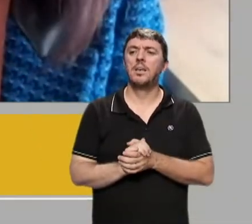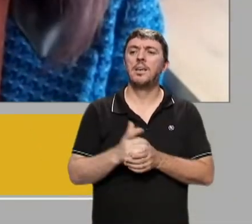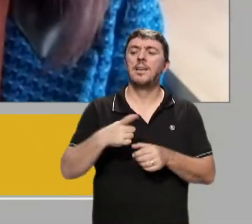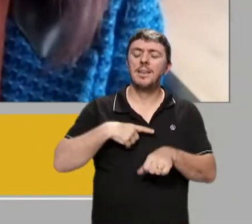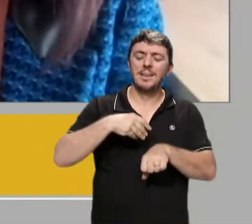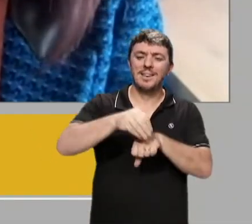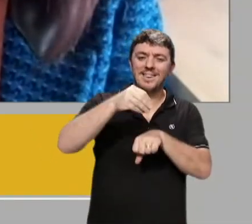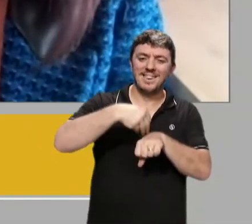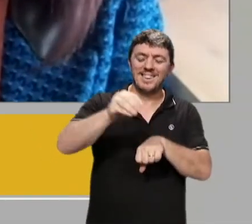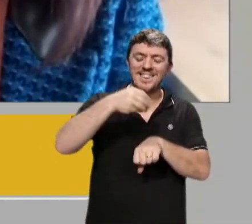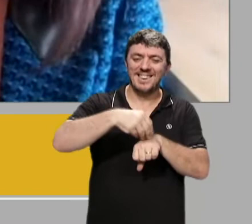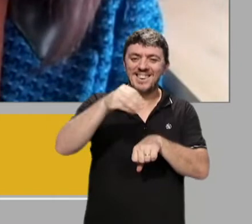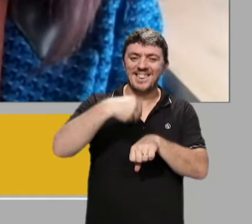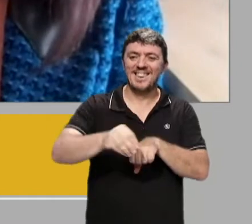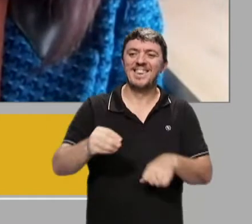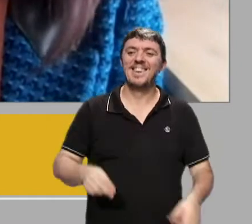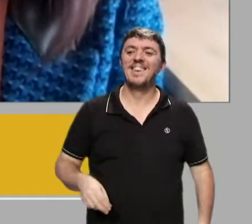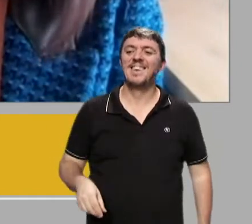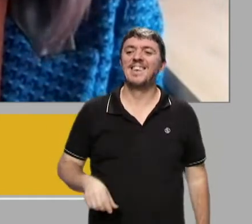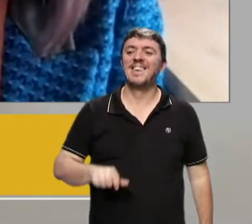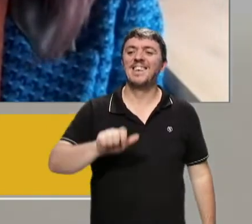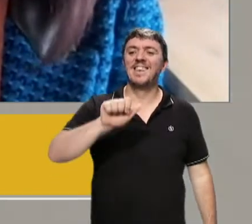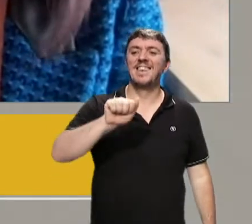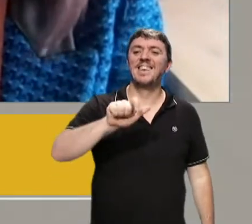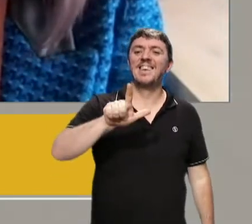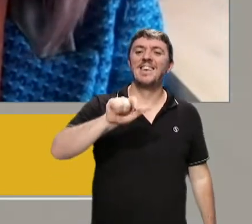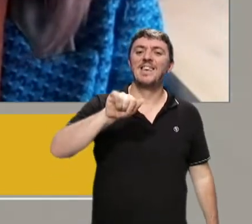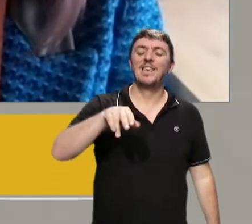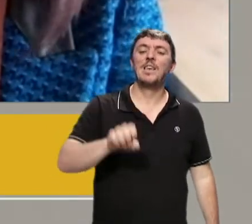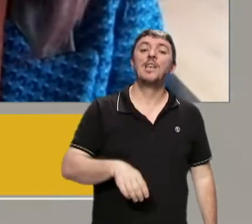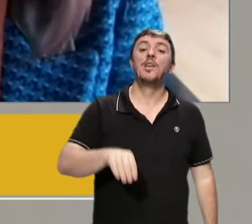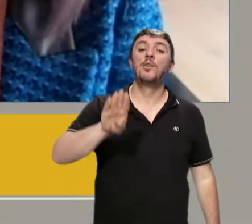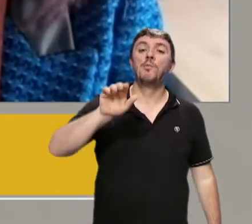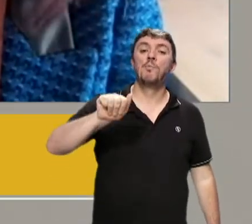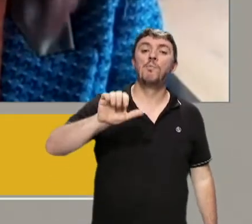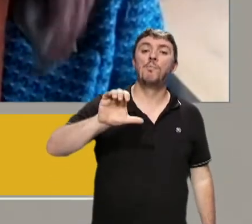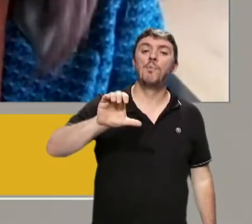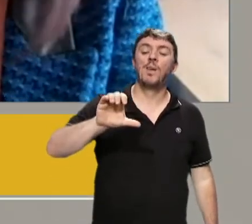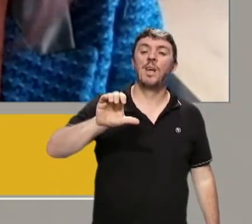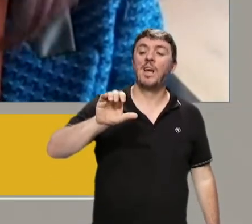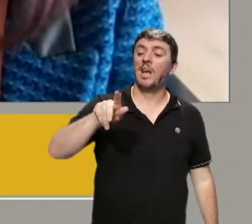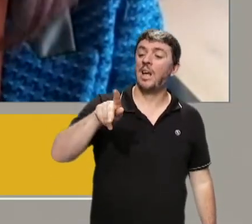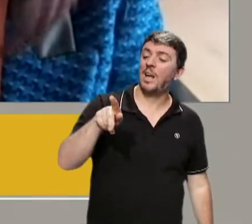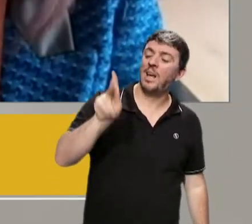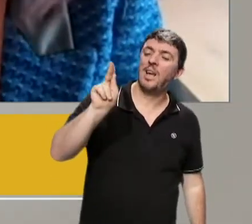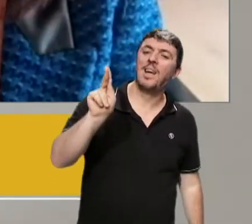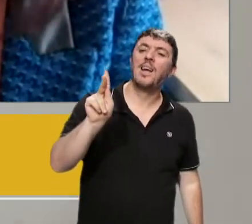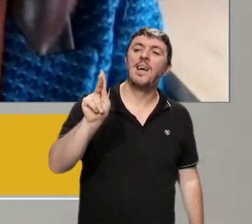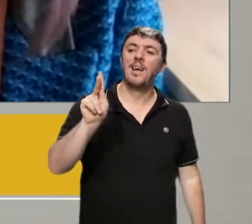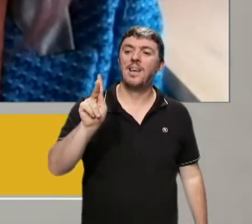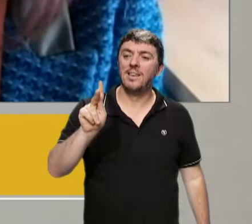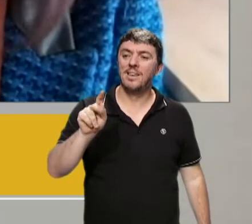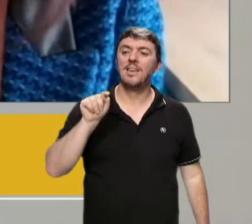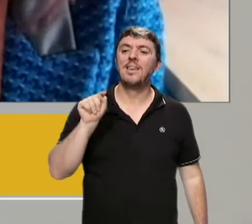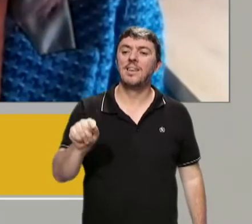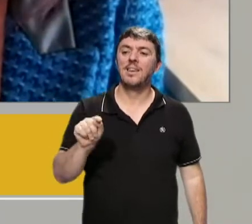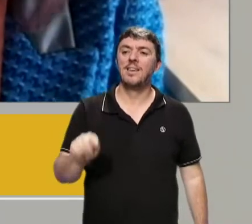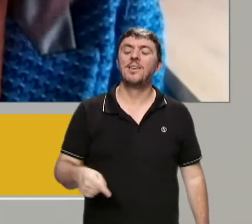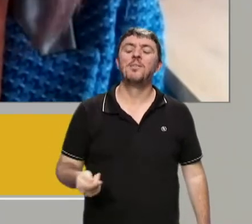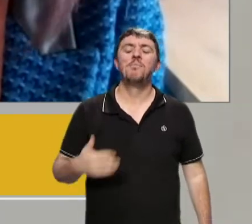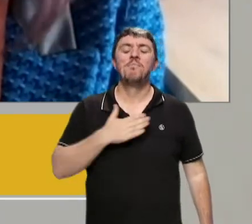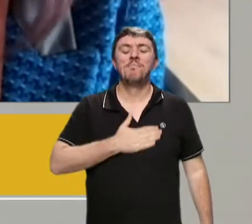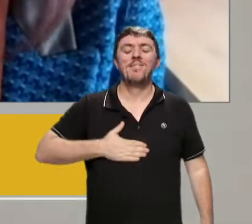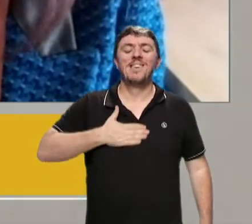de Instagram por lá. Aline Bach é Aline Bach, o BAK underline. Você pode seguir a Aline para mais dicas. Aline, eu